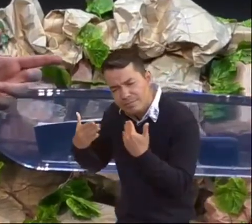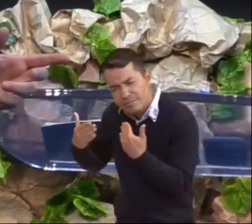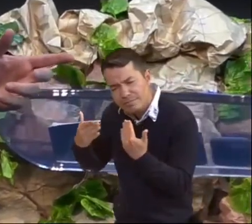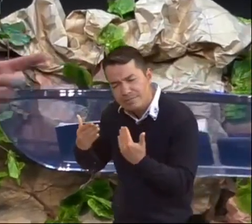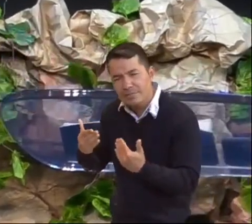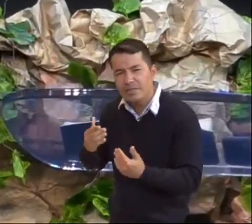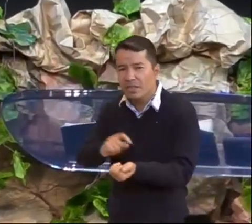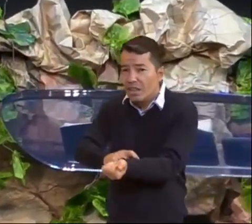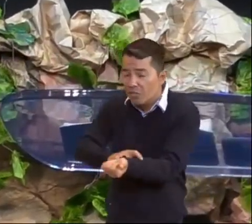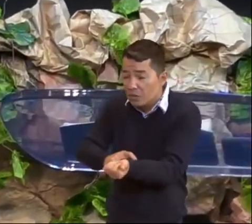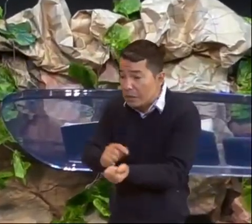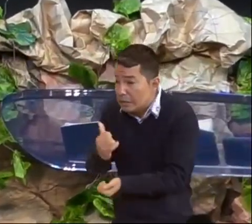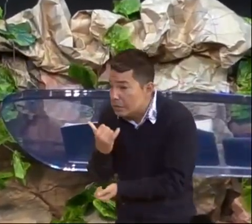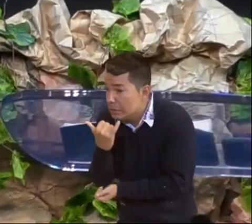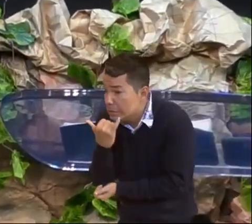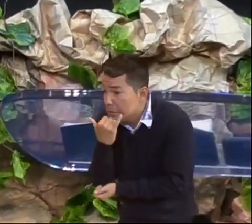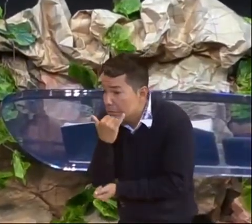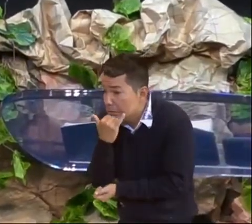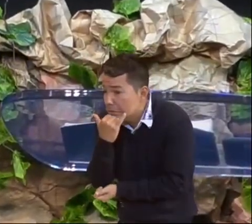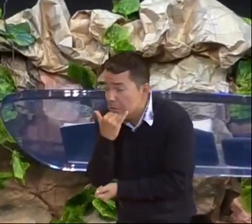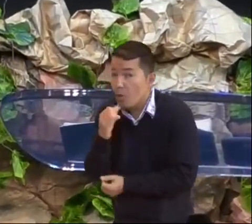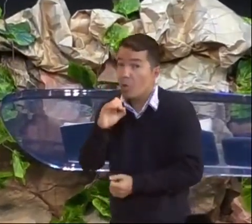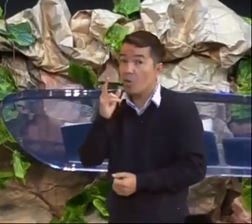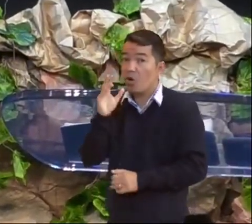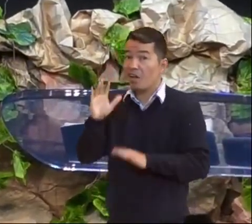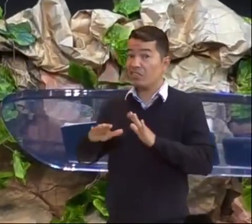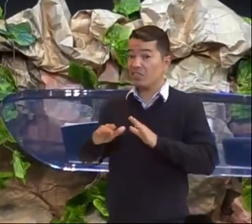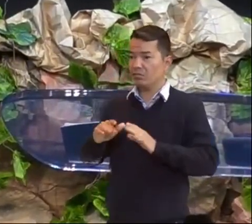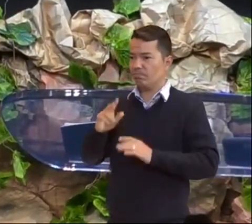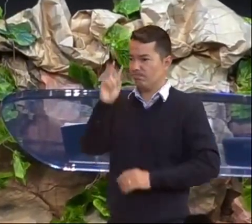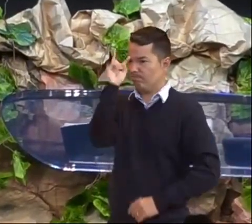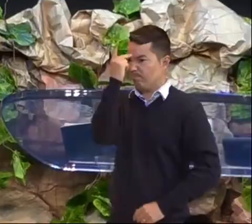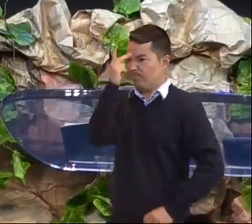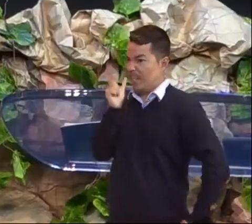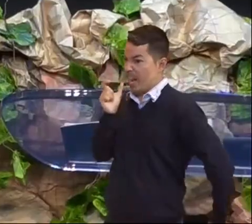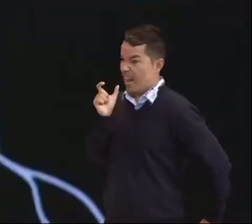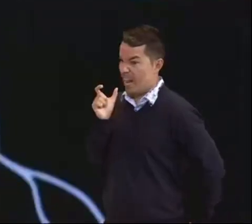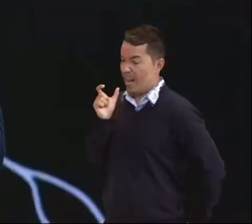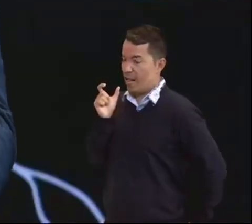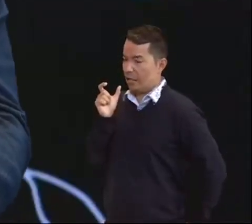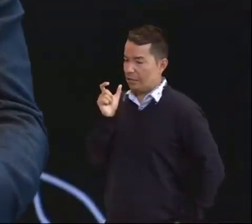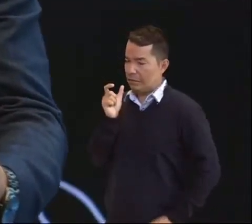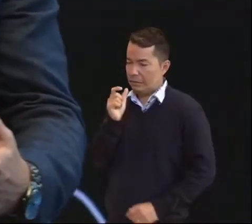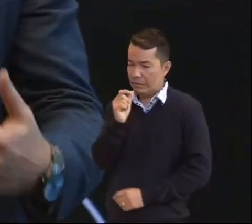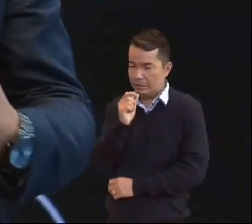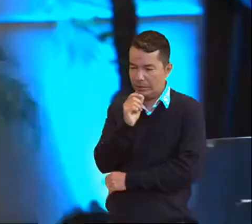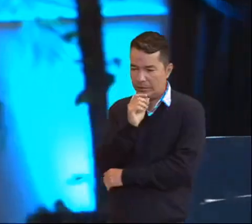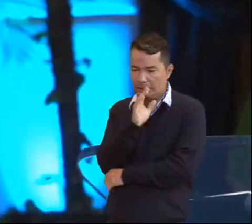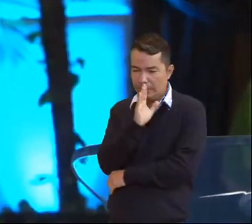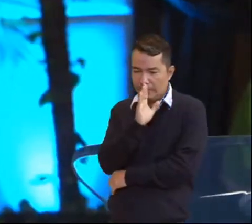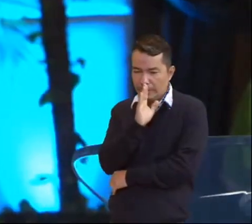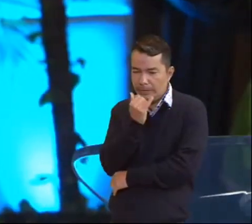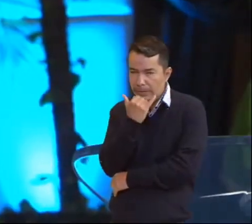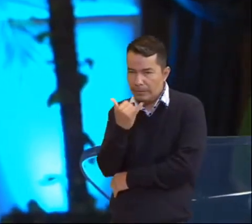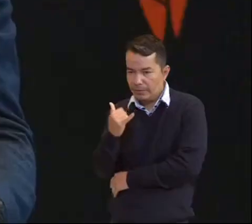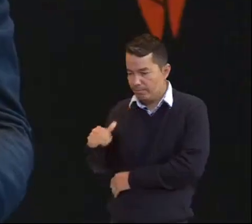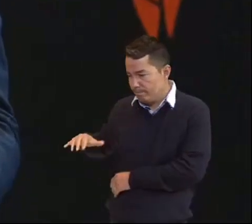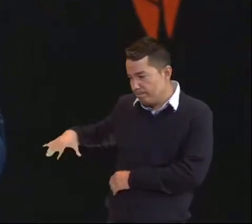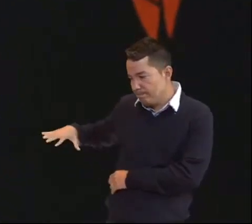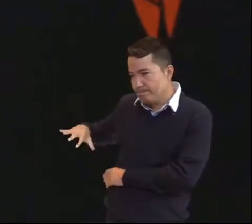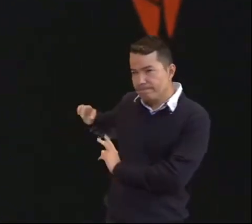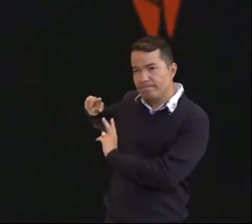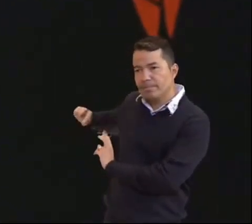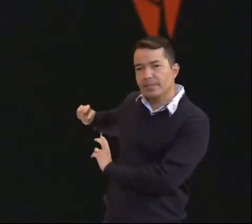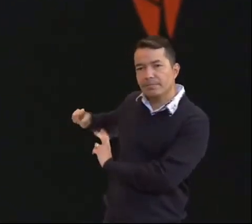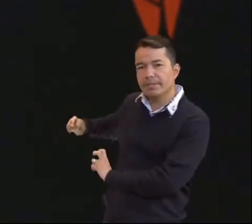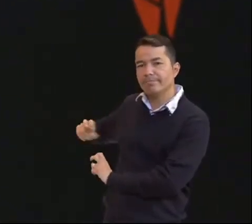responde, fala de um jeito que não deve com a esposa, no dia a dia, os nossos filhos vão vendo que nós